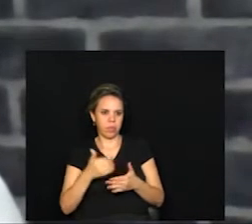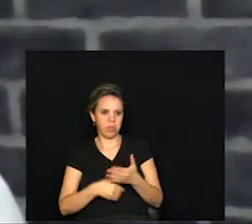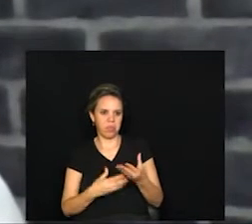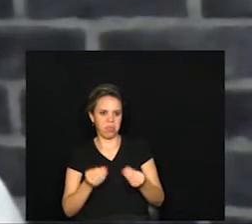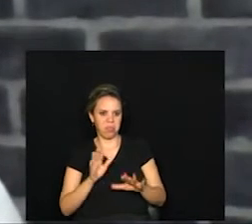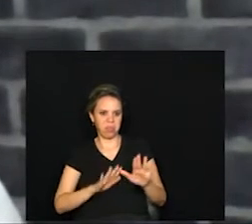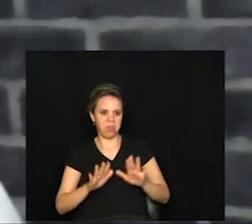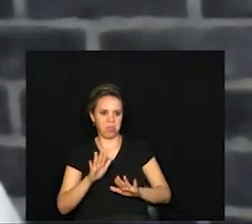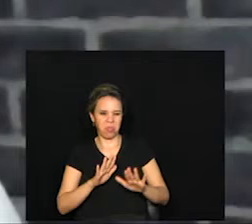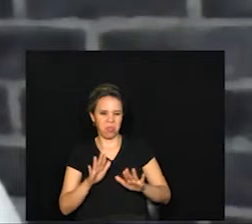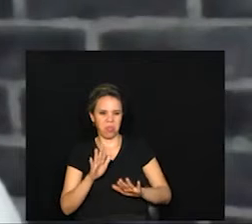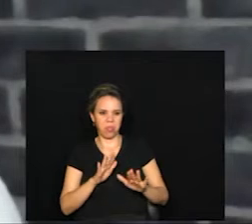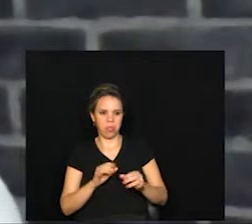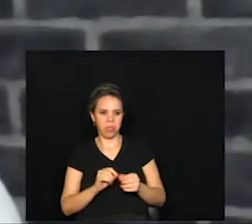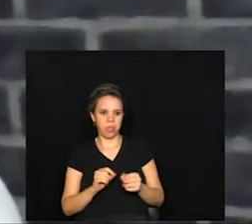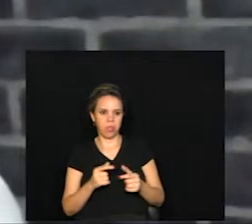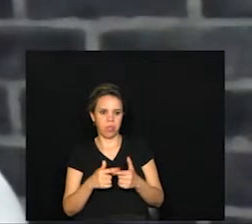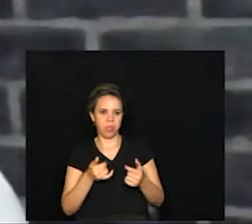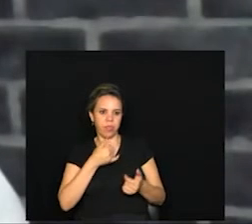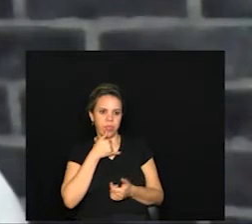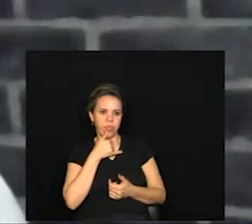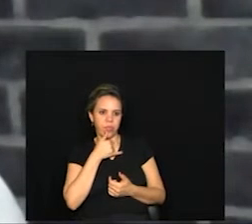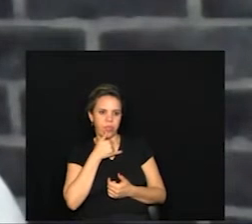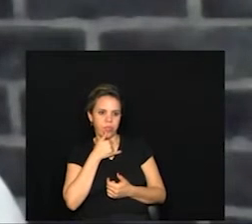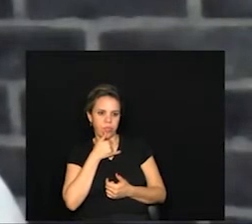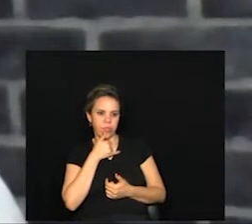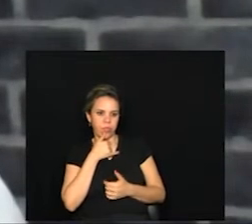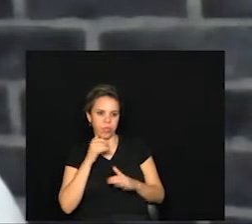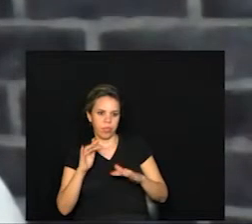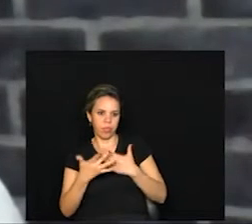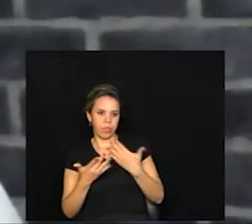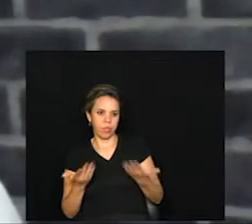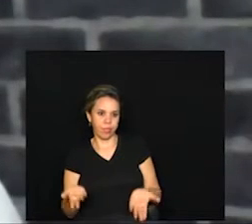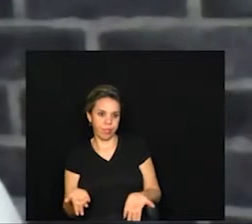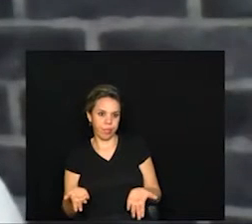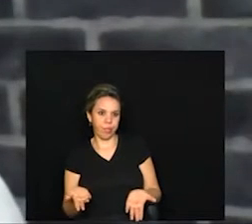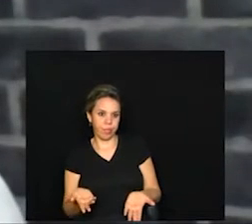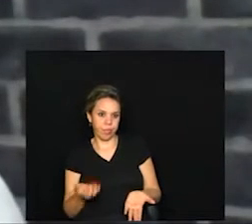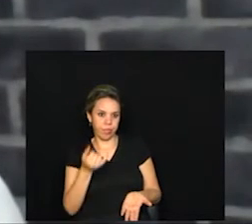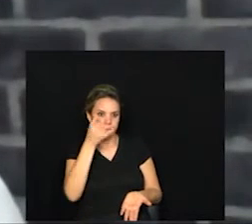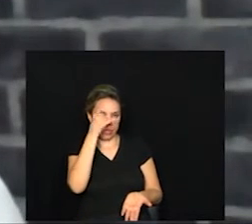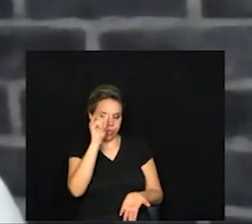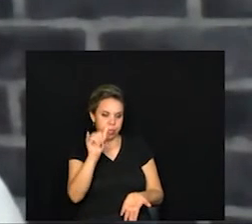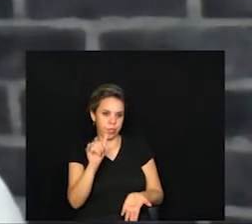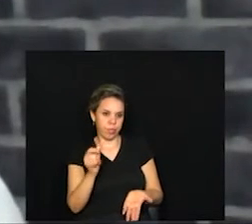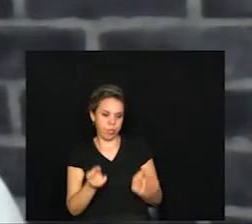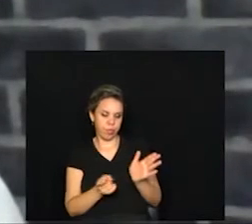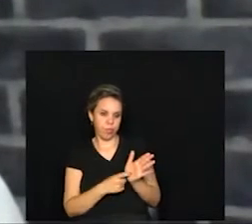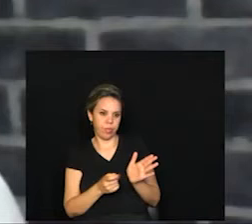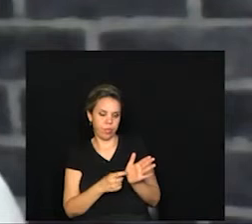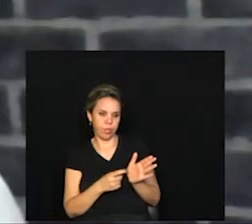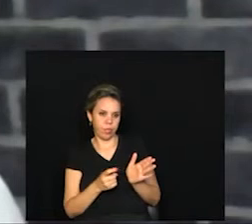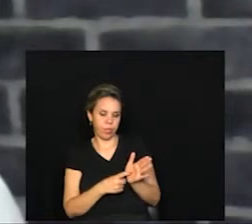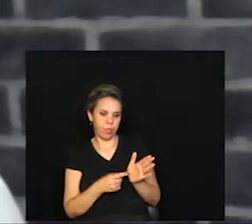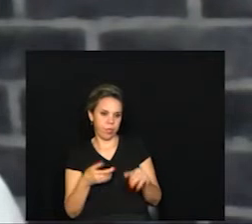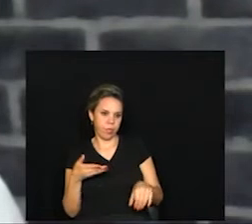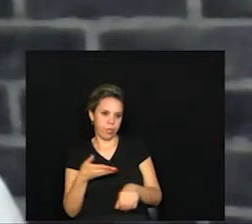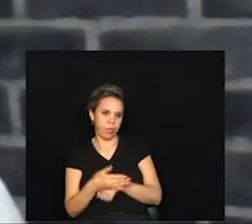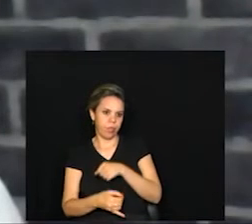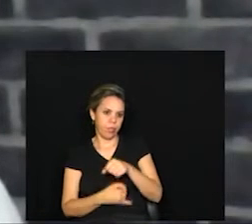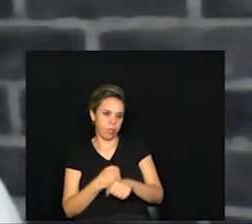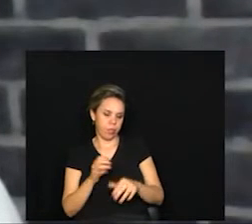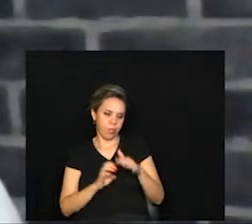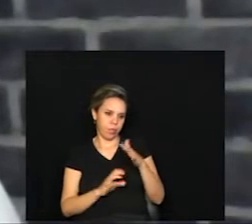tem muitas armadilhas, infelizmente, nas redes sociais, né? Evitar clicar em link para acessar o site